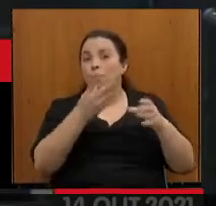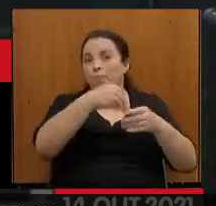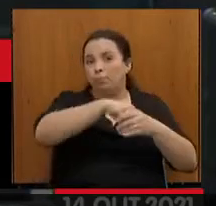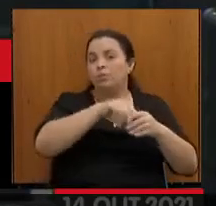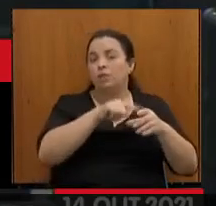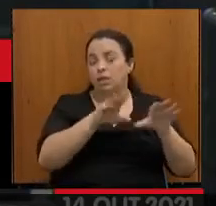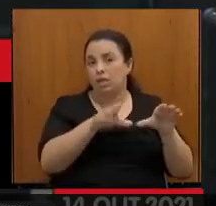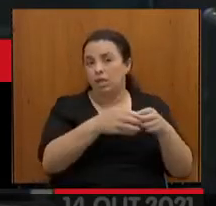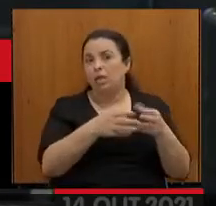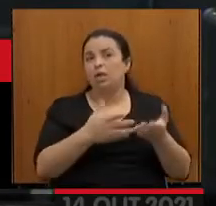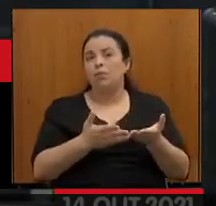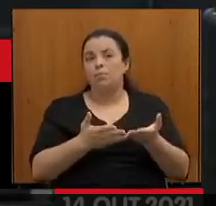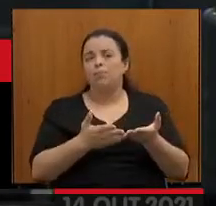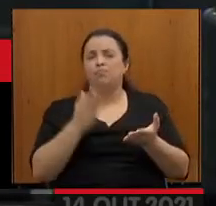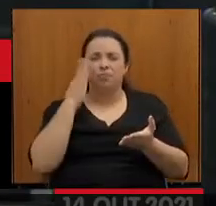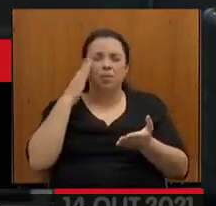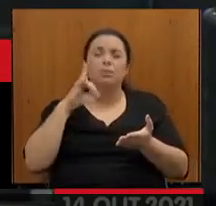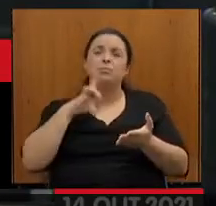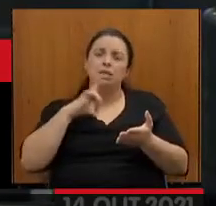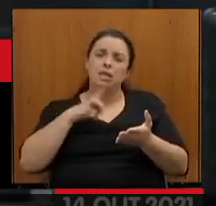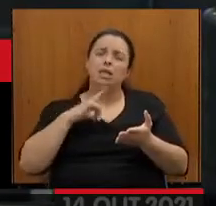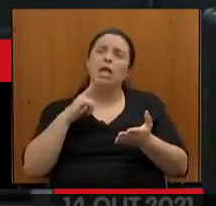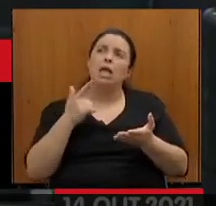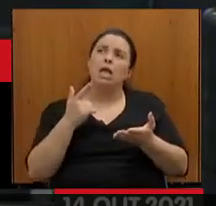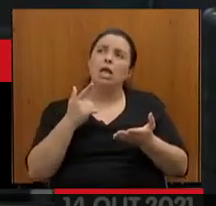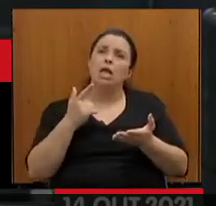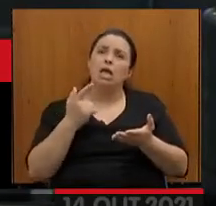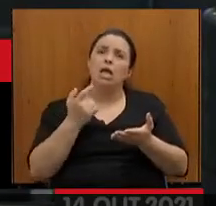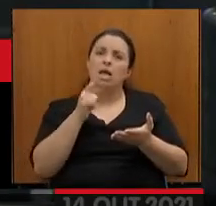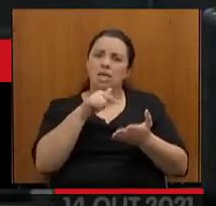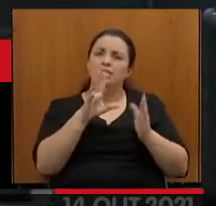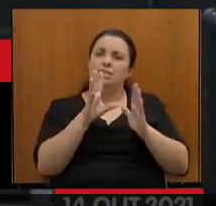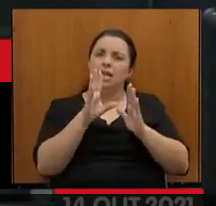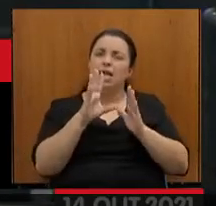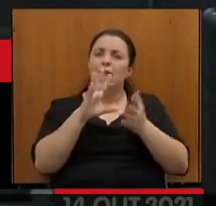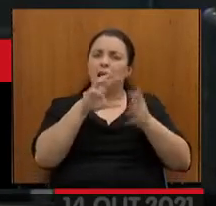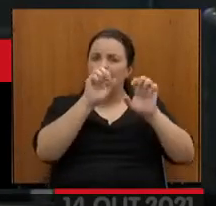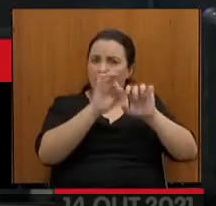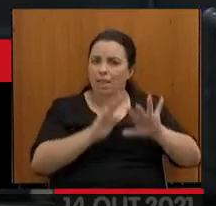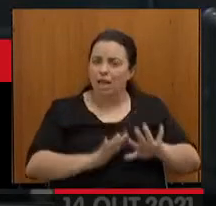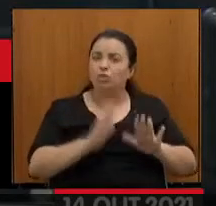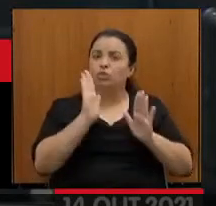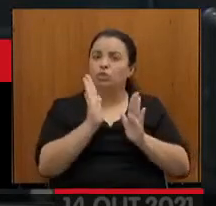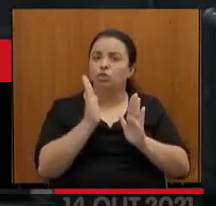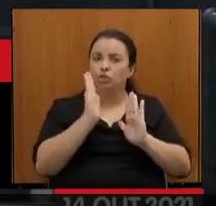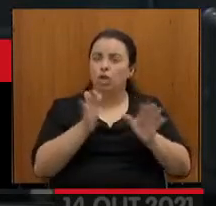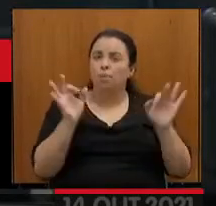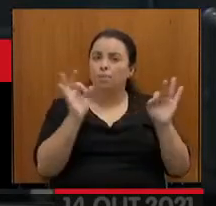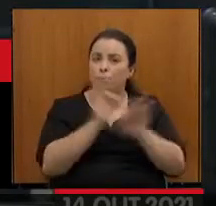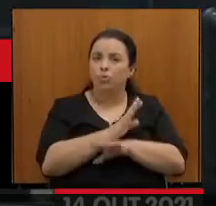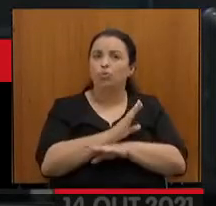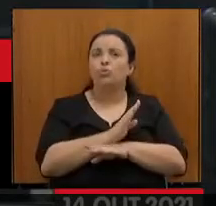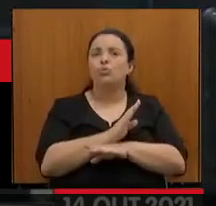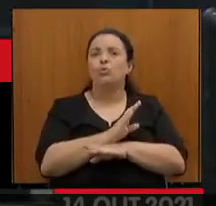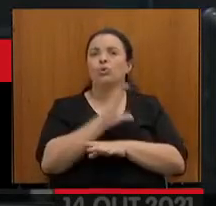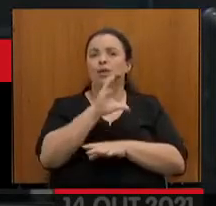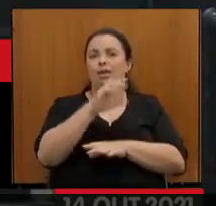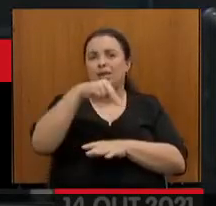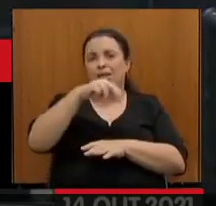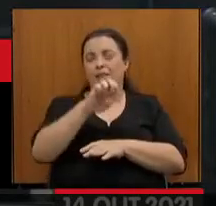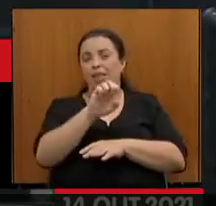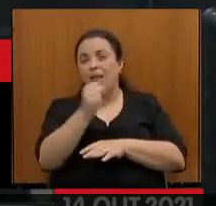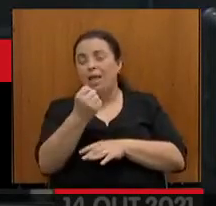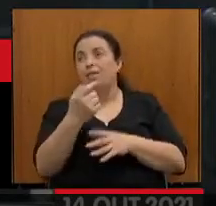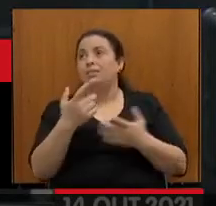no cadastro, tem no QNES, mas sabemos também que muitas vezes esse cadastro não corresponde à realidade local. Então, o objetivo é fazer